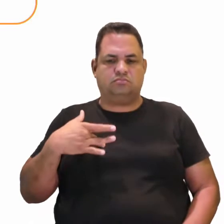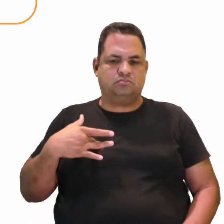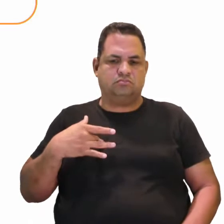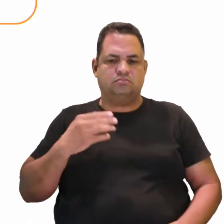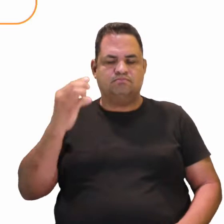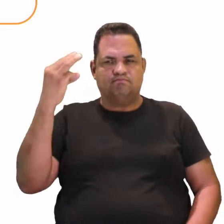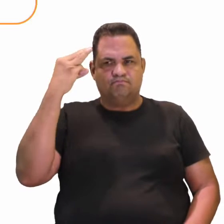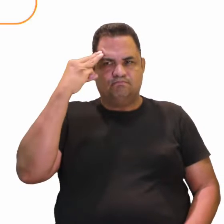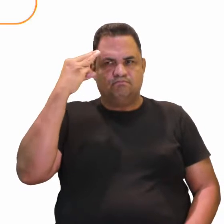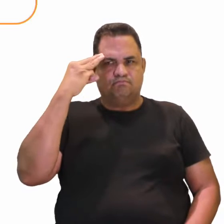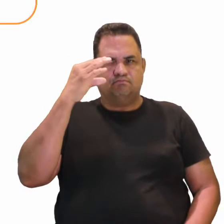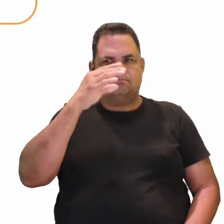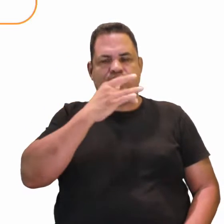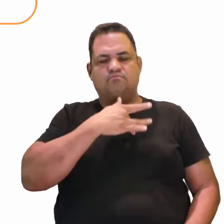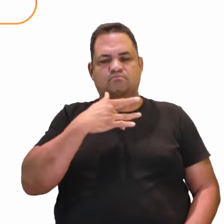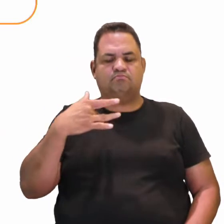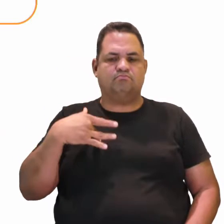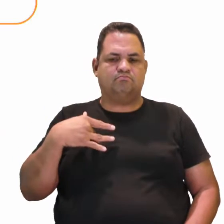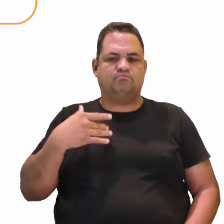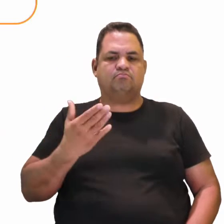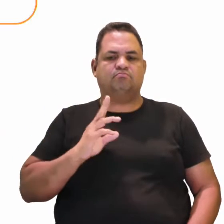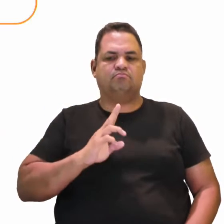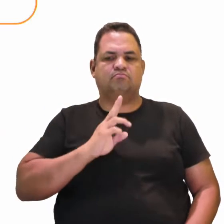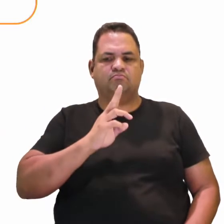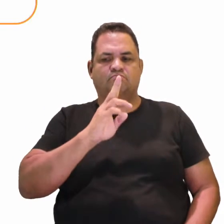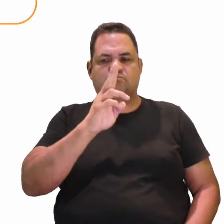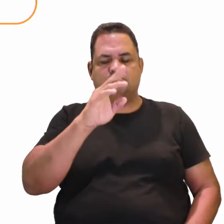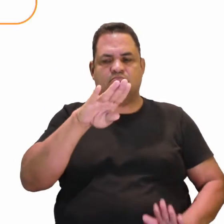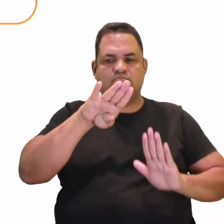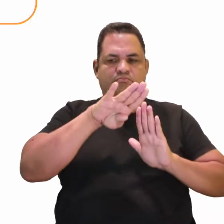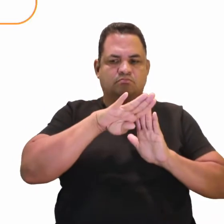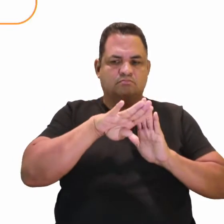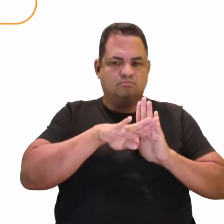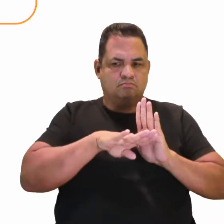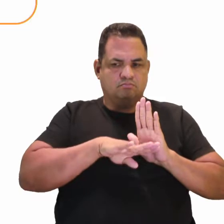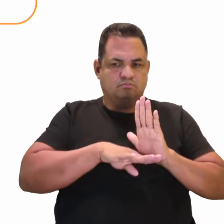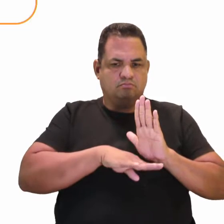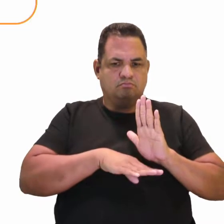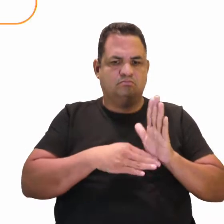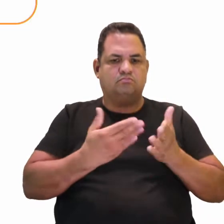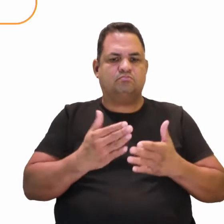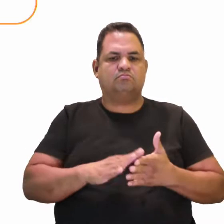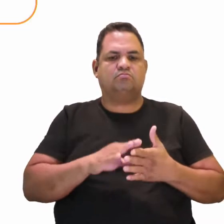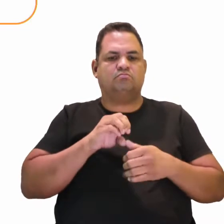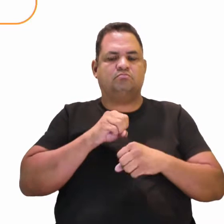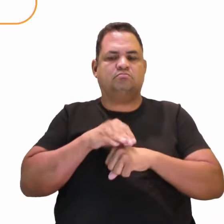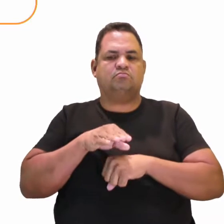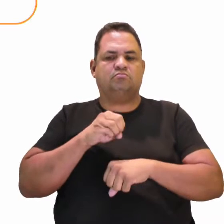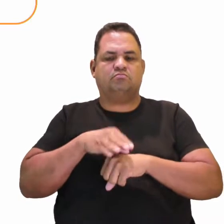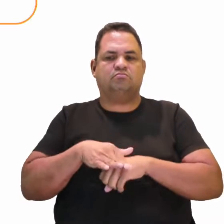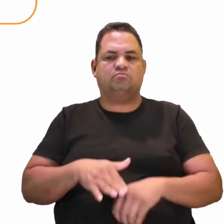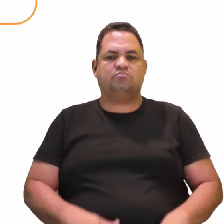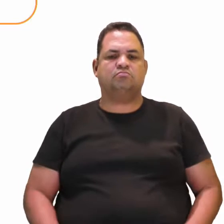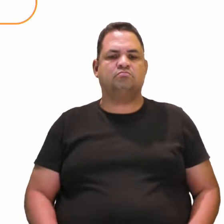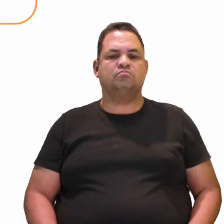ficar mentalmente saudável. Você seguir aí essas pequenas